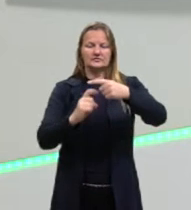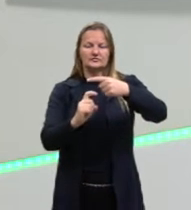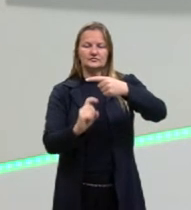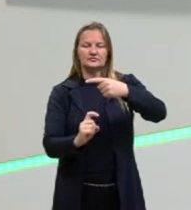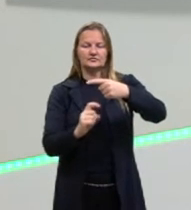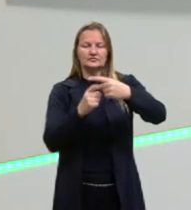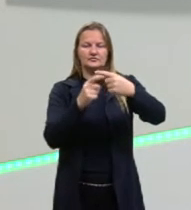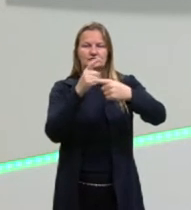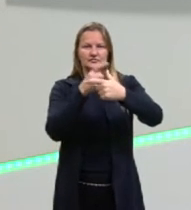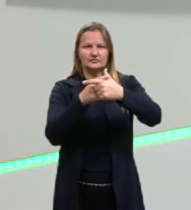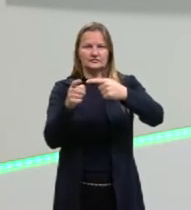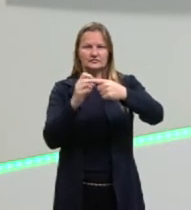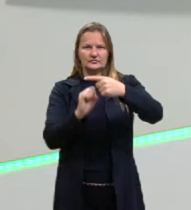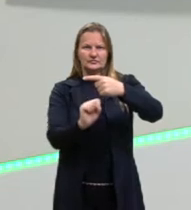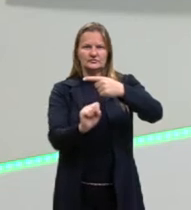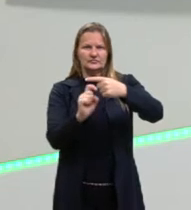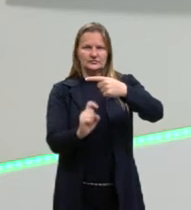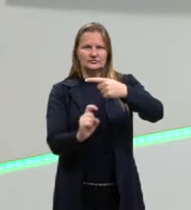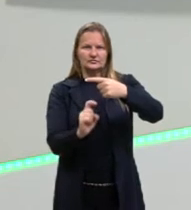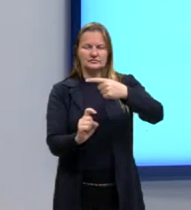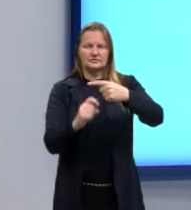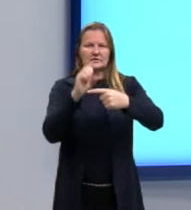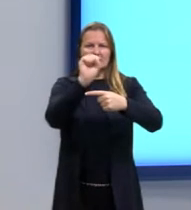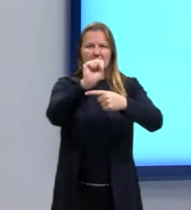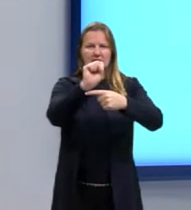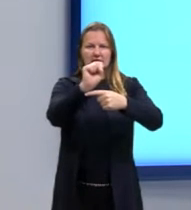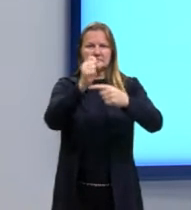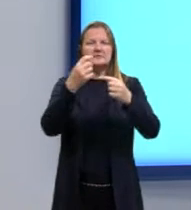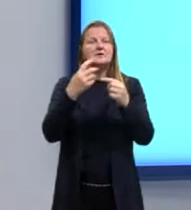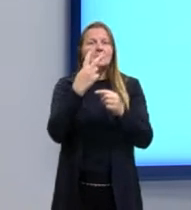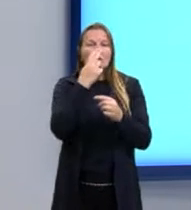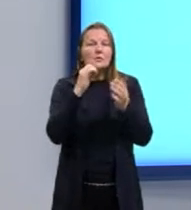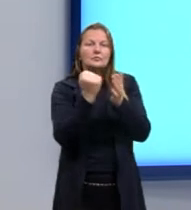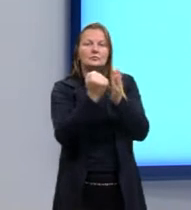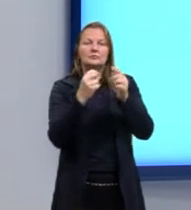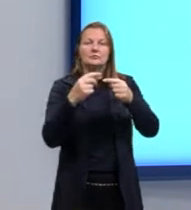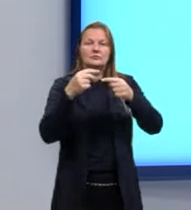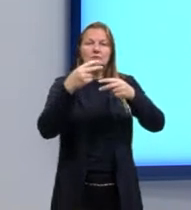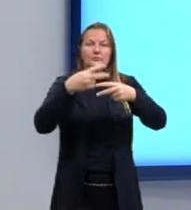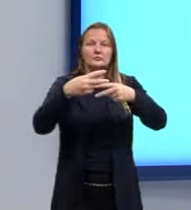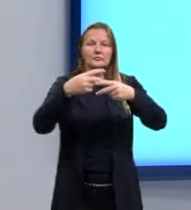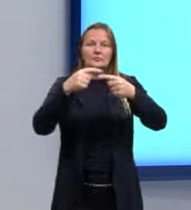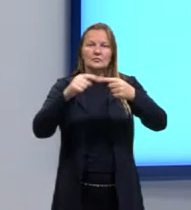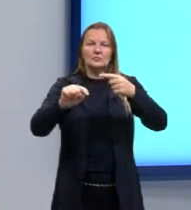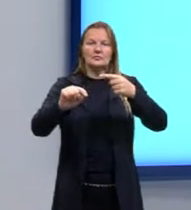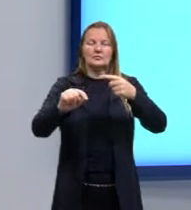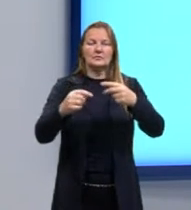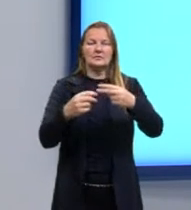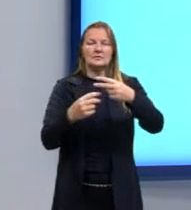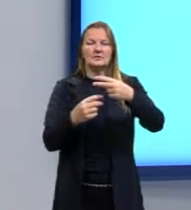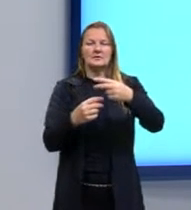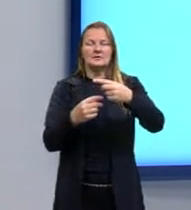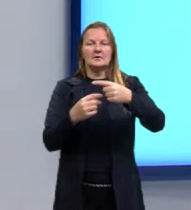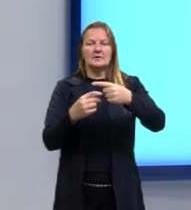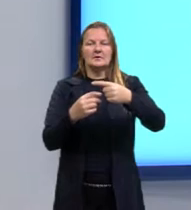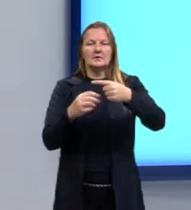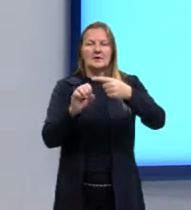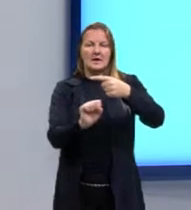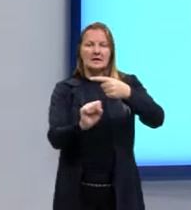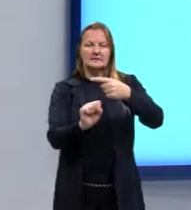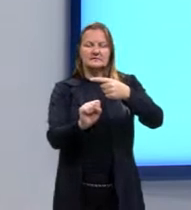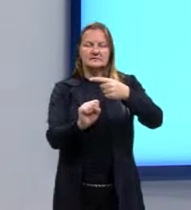em que o s ele representa o desvio padrão e x representa a média das massas